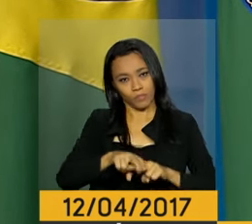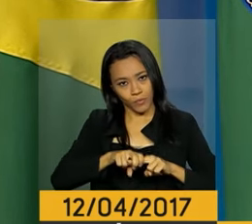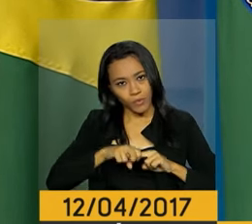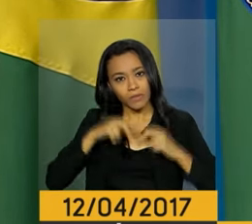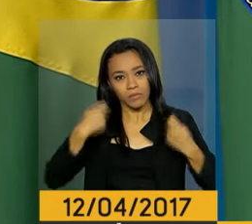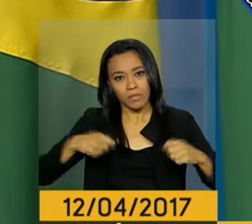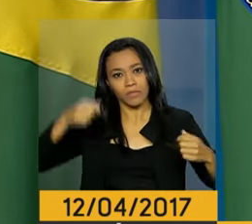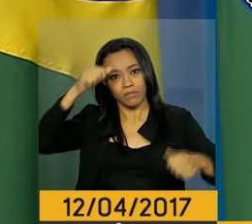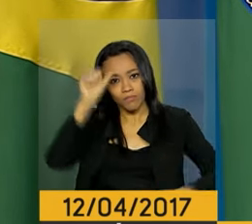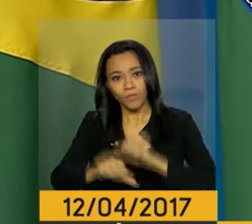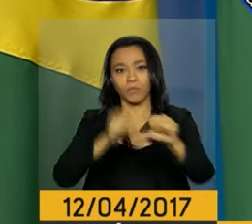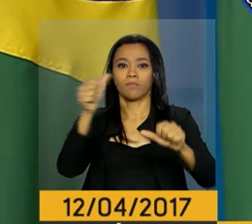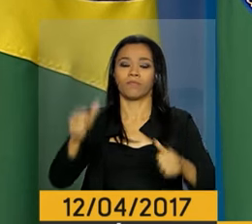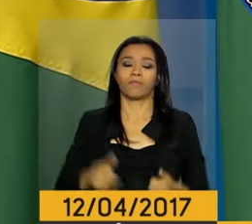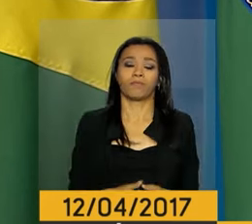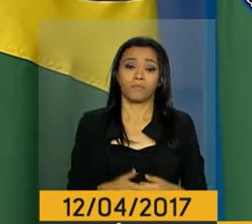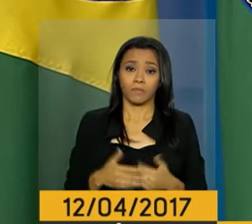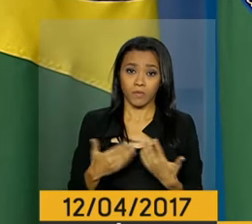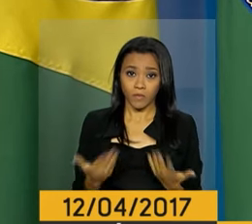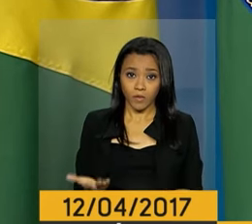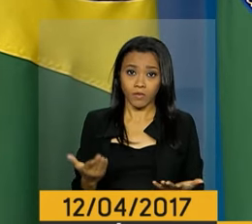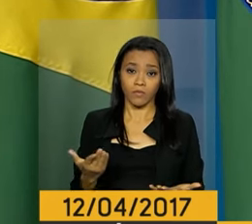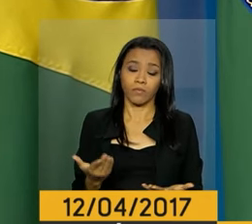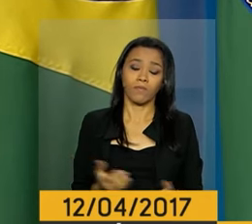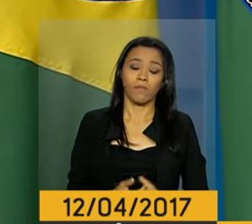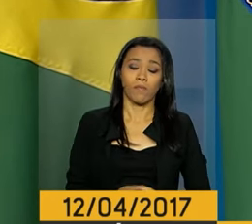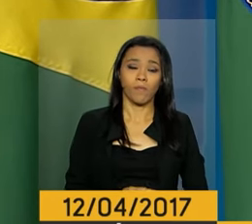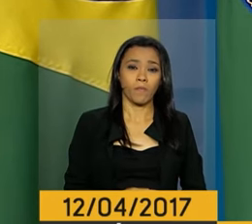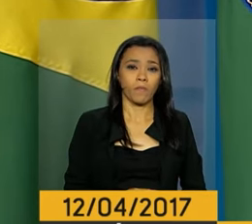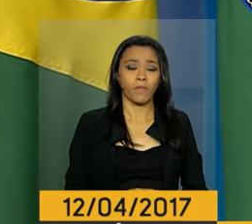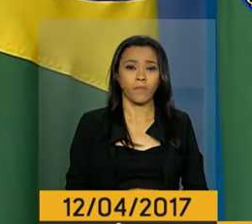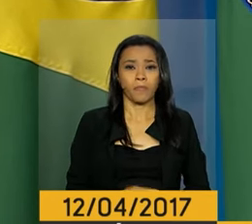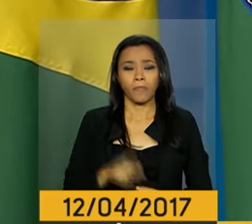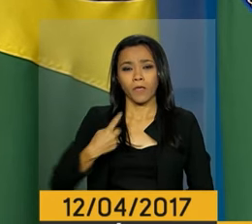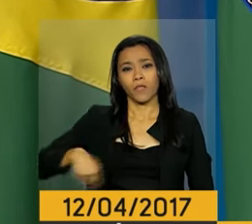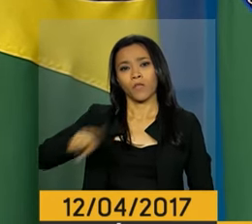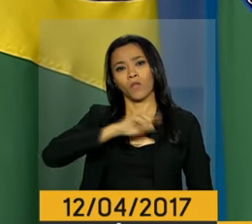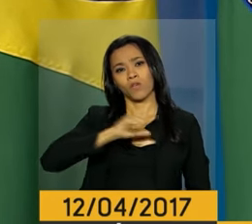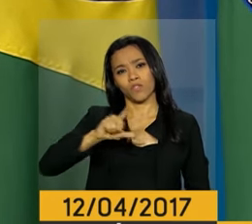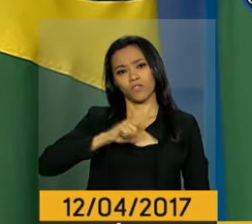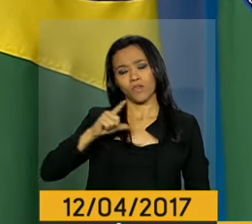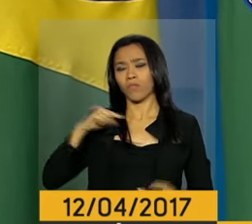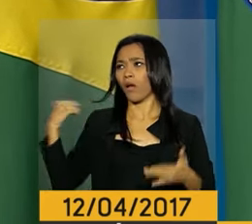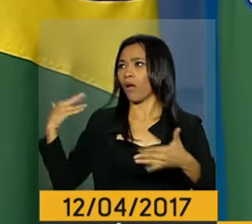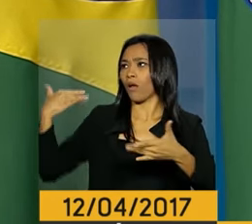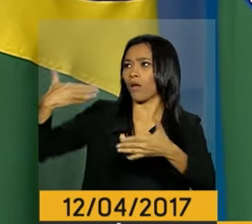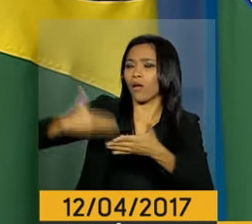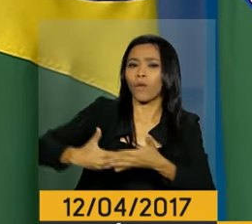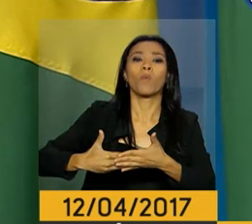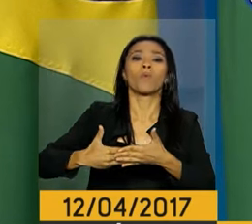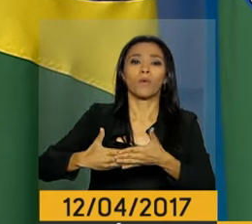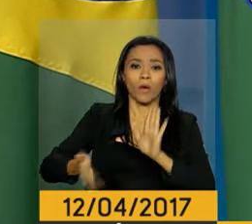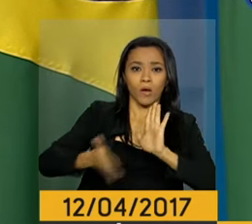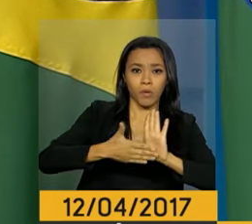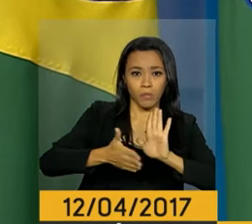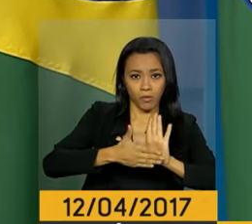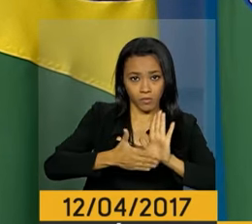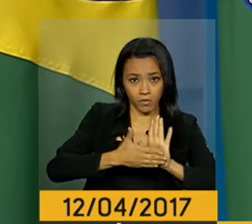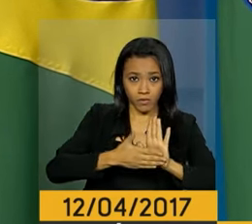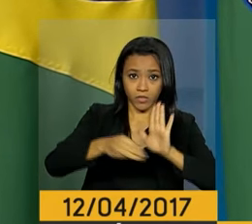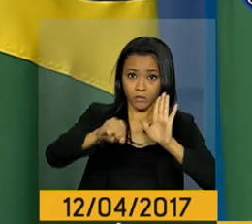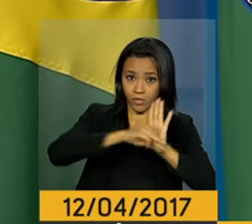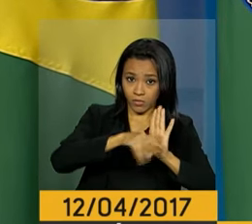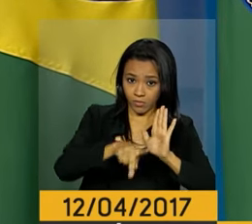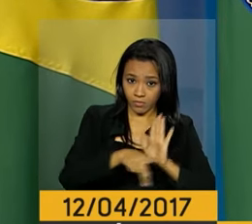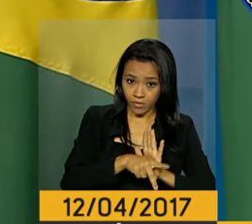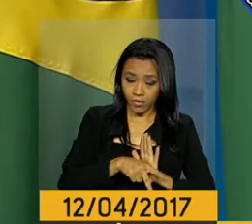reformar não foi sem razão que nós tivemos ao longo do tempo uma proposta de emenda constitucional de vez en